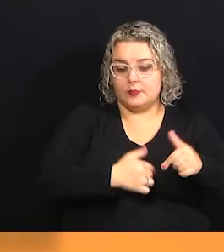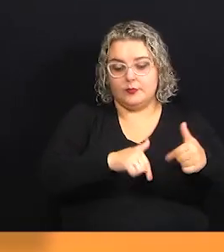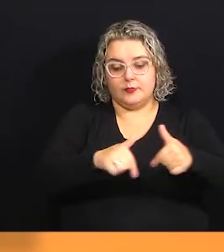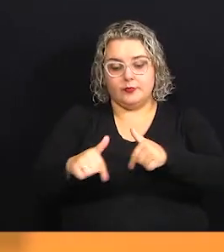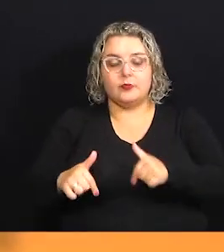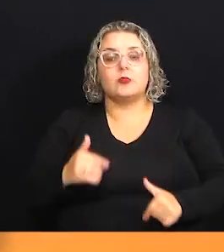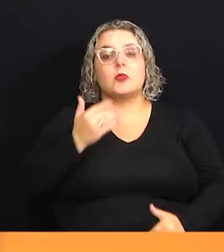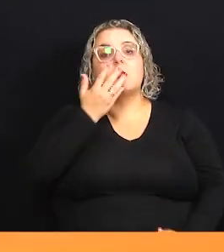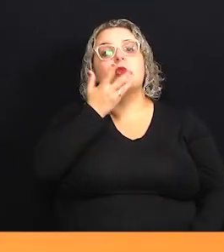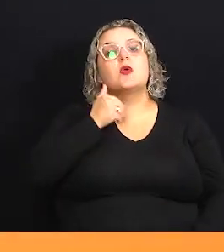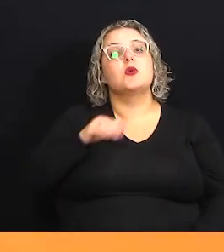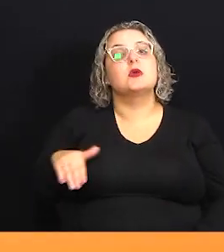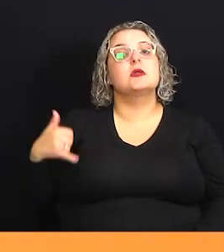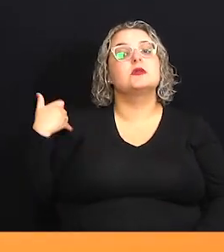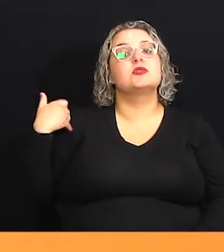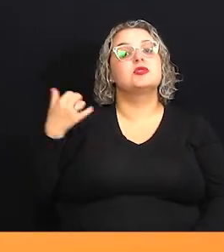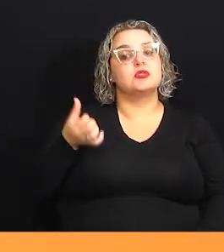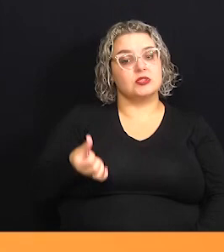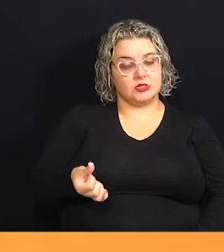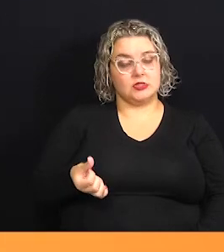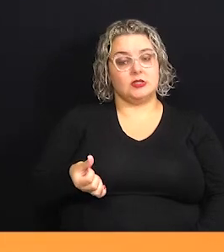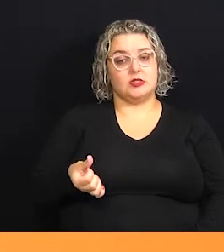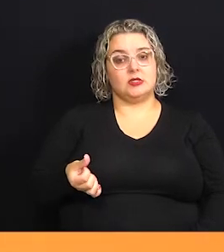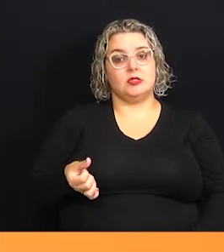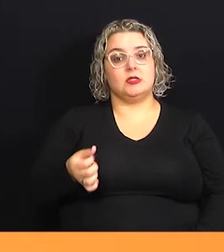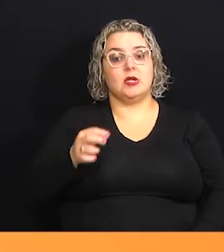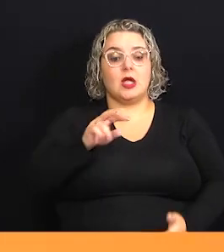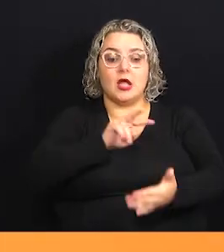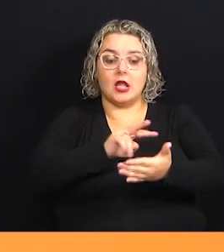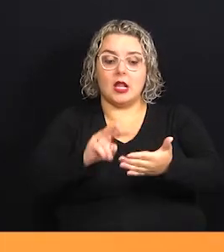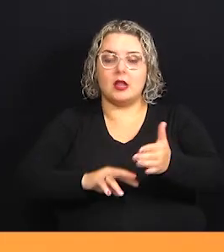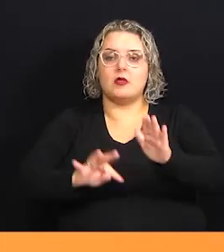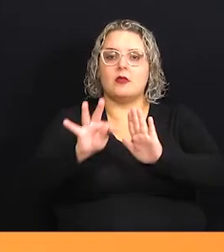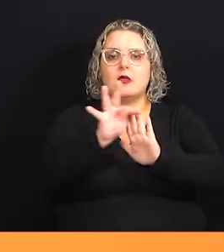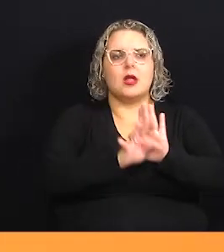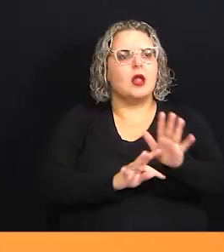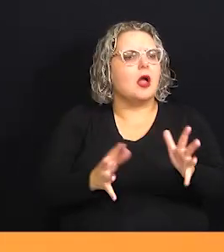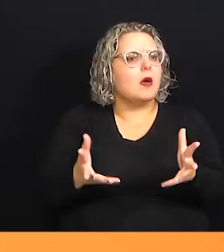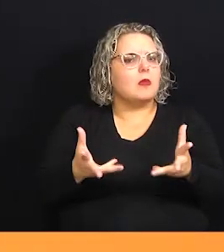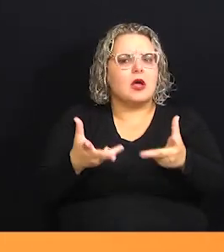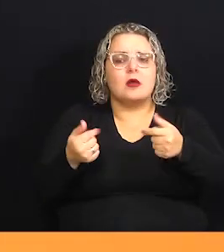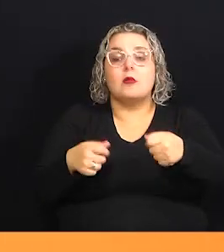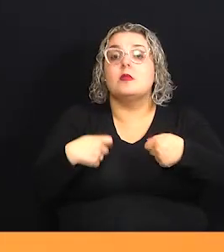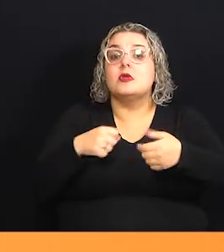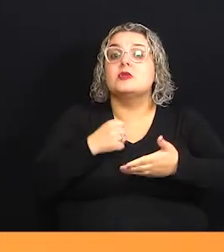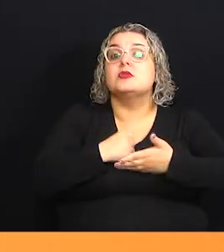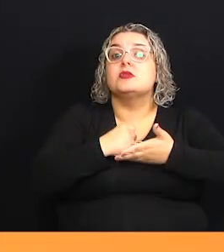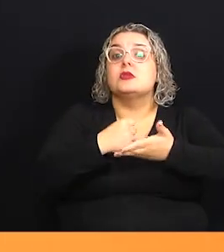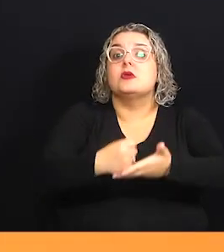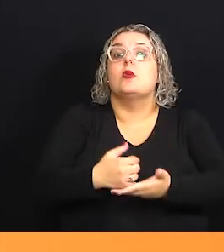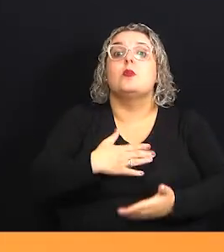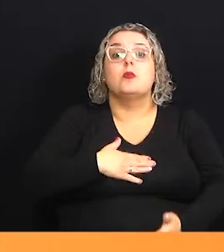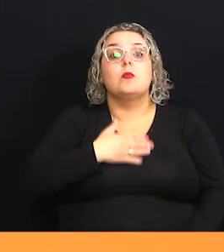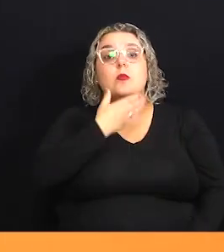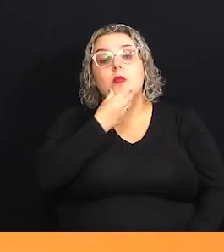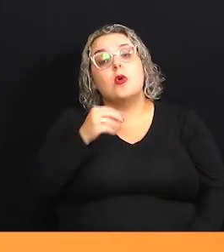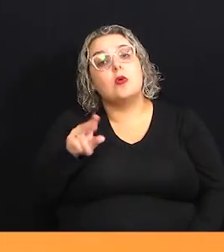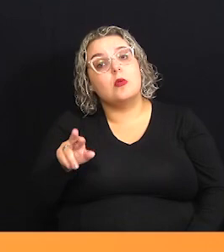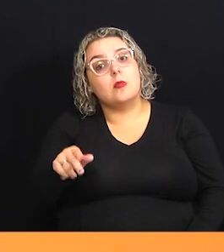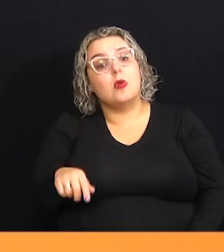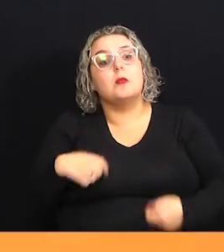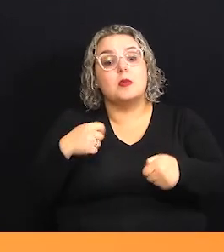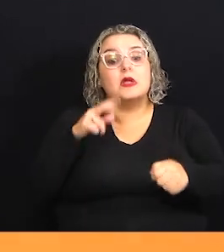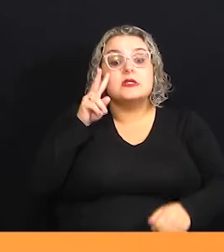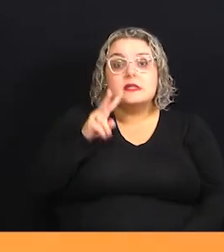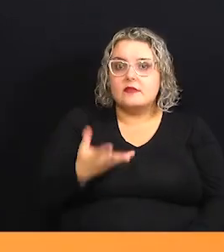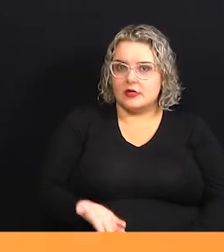texto para ser trabalhado com crianças de 6 anos, ela leu o texto e achou incrível, falou, eu preciso levar isso para o meu